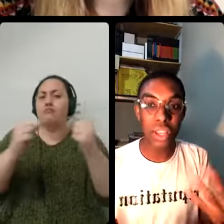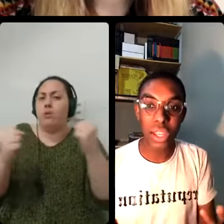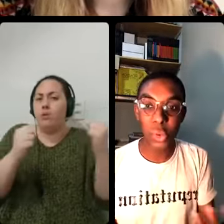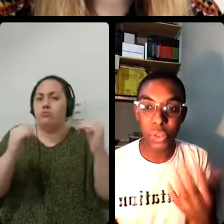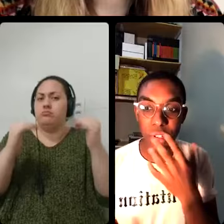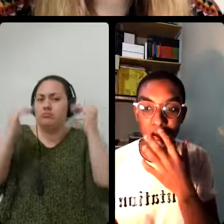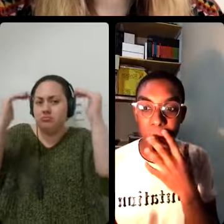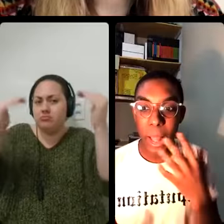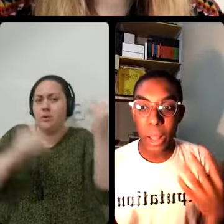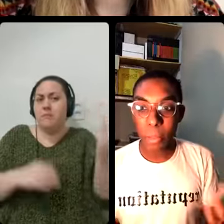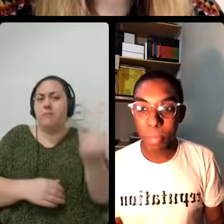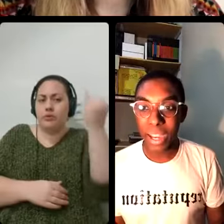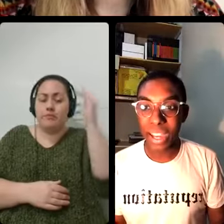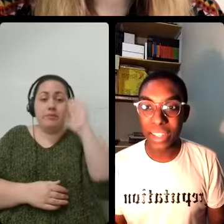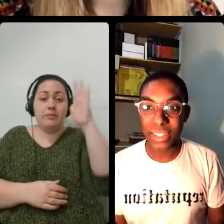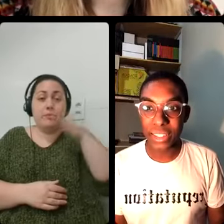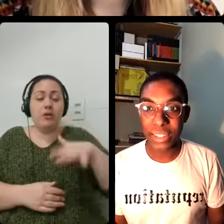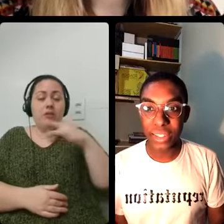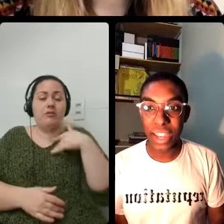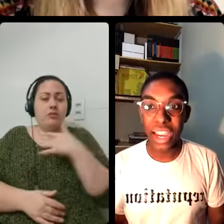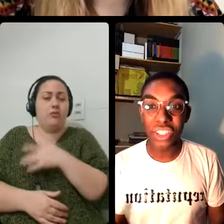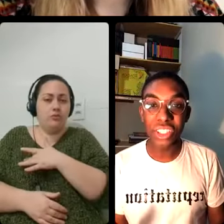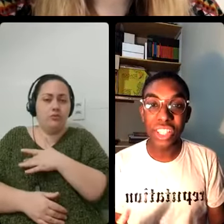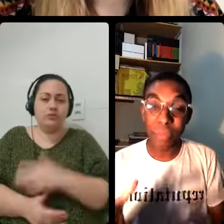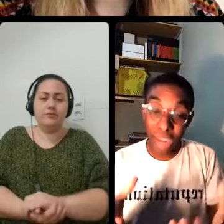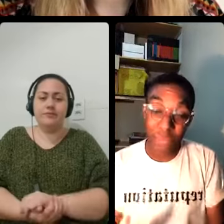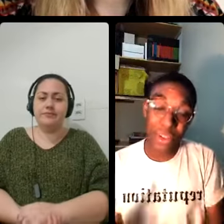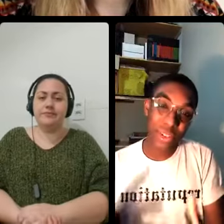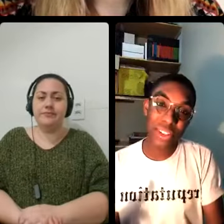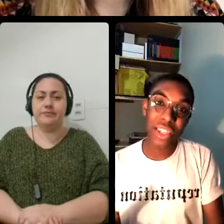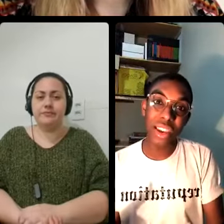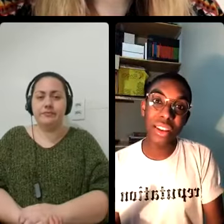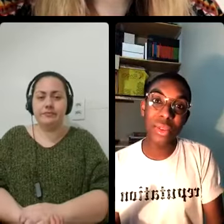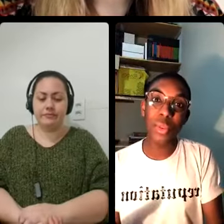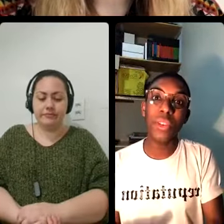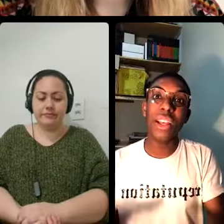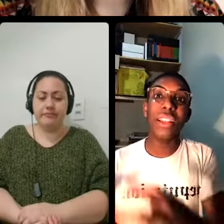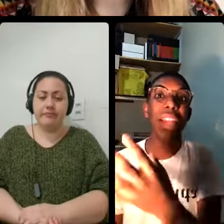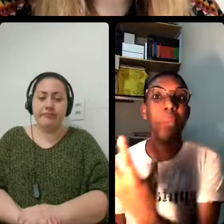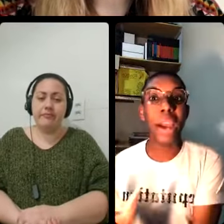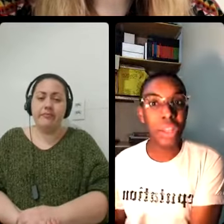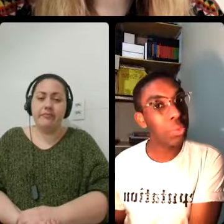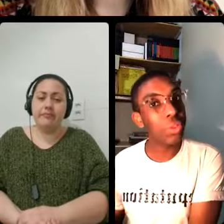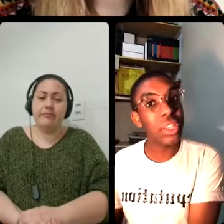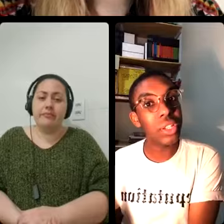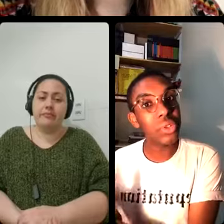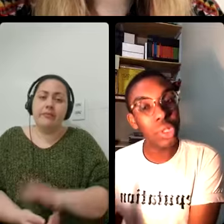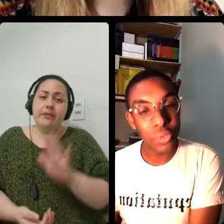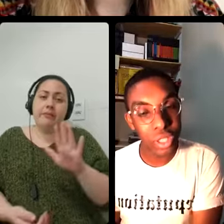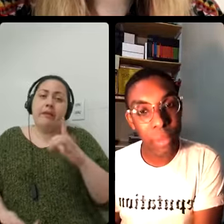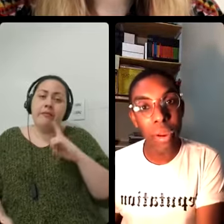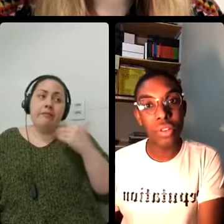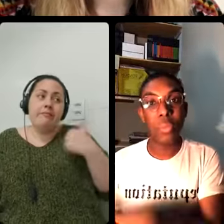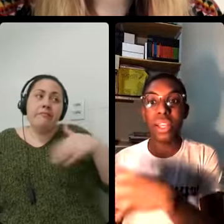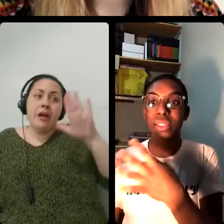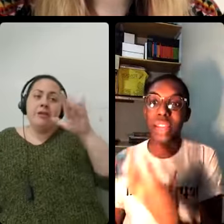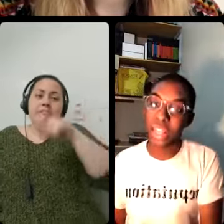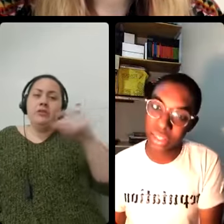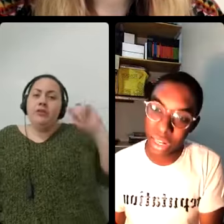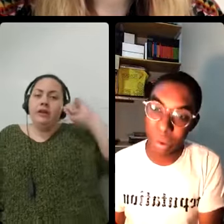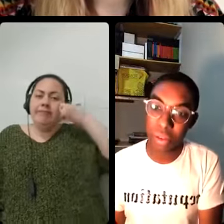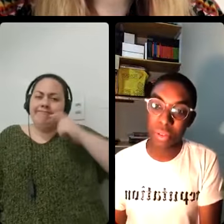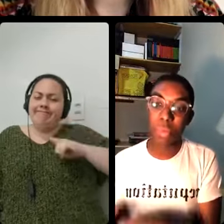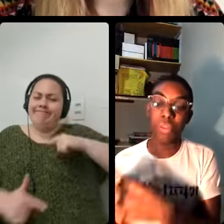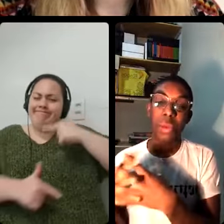principalmente da saúde, né? Mas a gente tem mais pessoas negras com trabalhos muito exaustivos, trabalhos